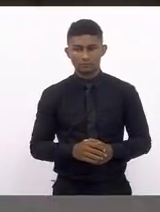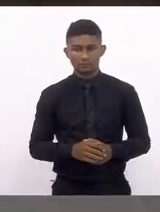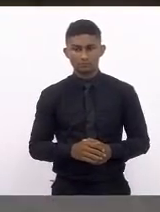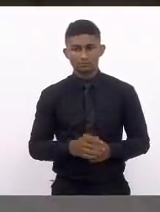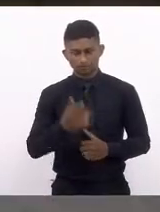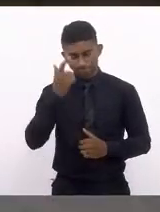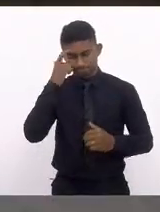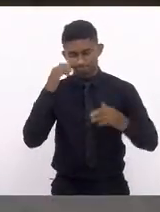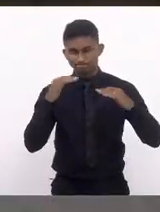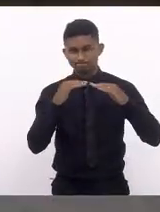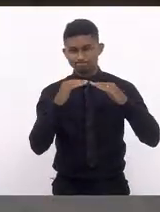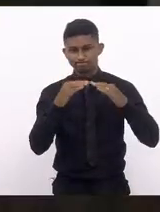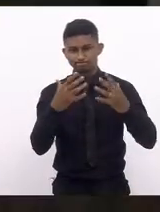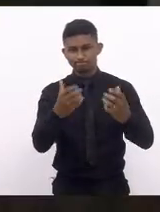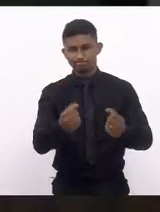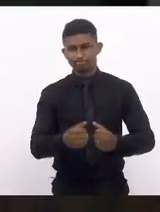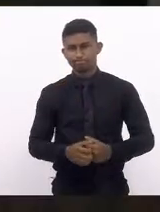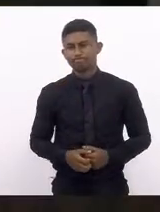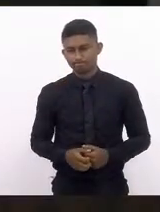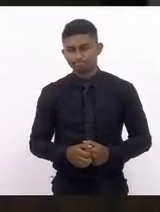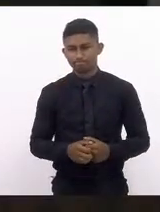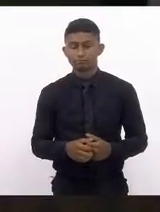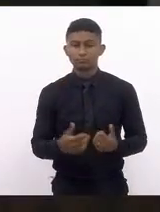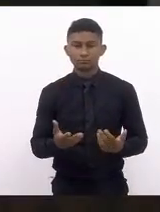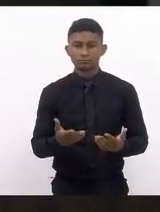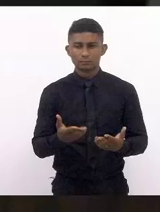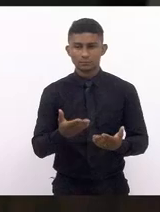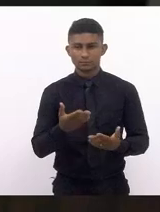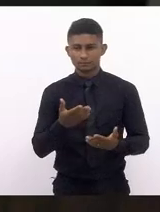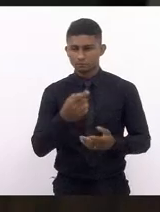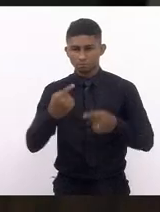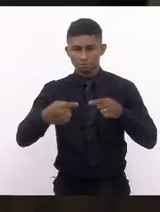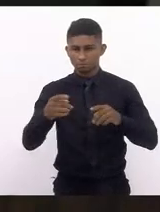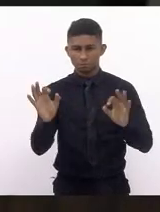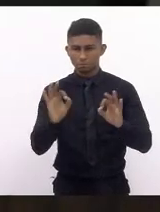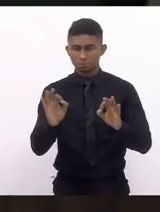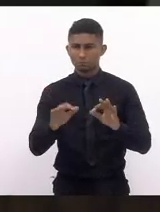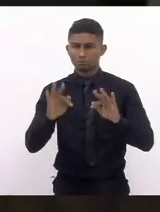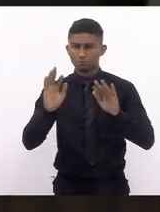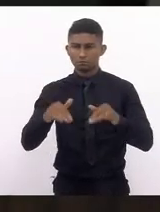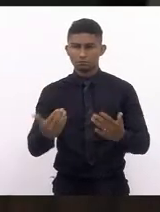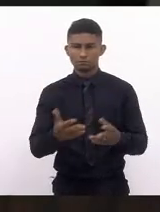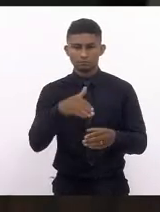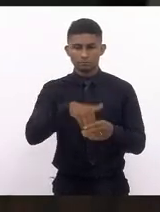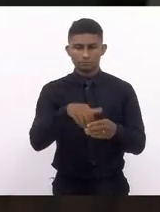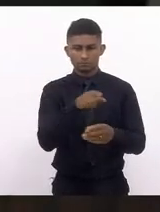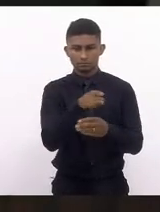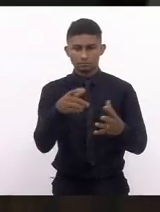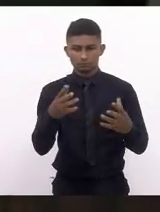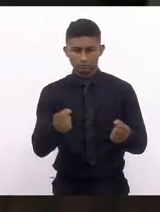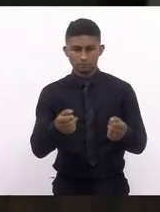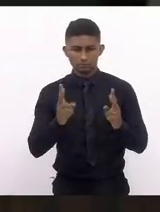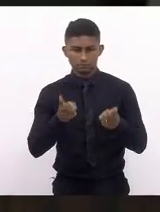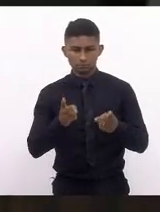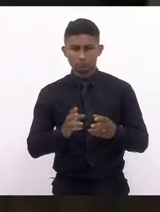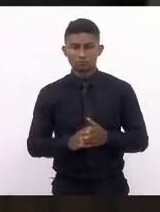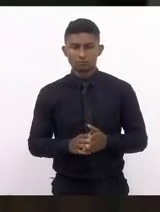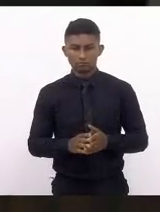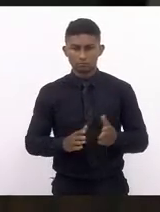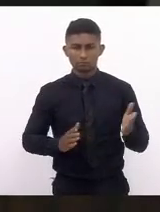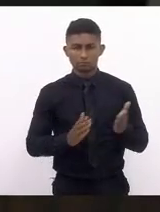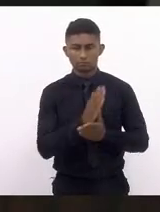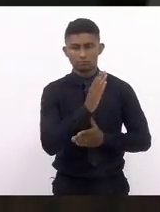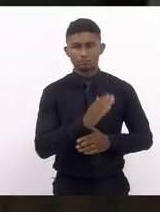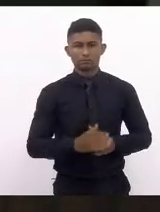o parecer favorável pareceres emitidos em discussão na hora que aquele discute-se a discussão e votação seus que a prova mesmo então aprovado